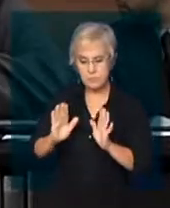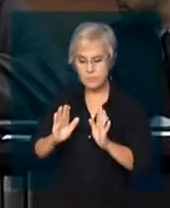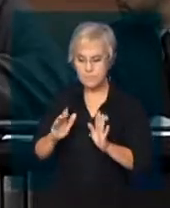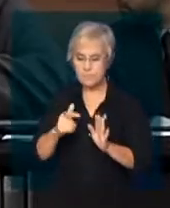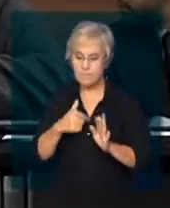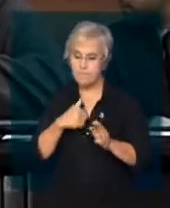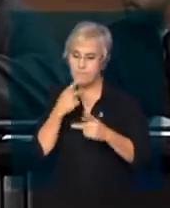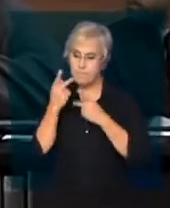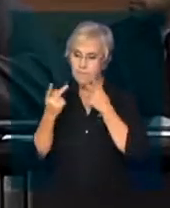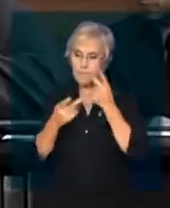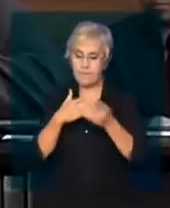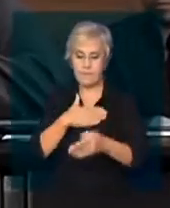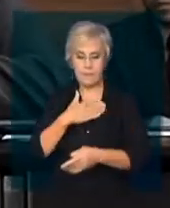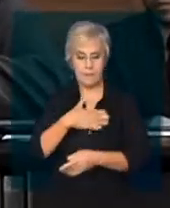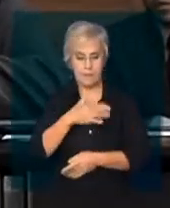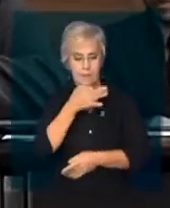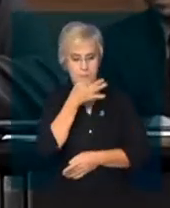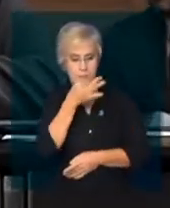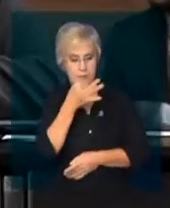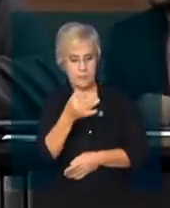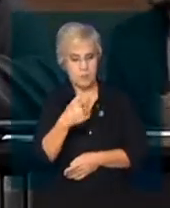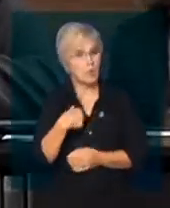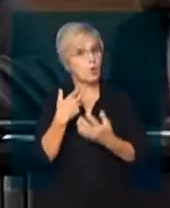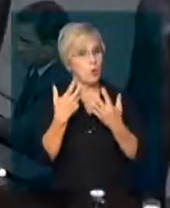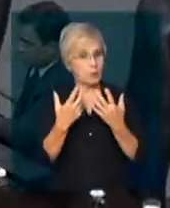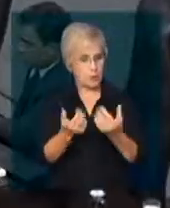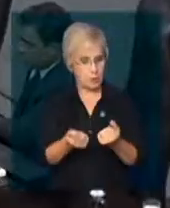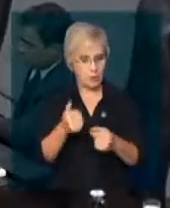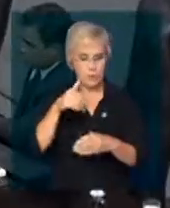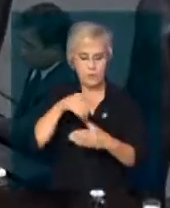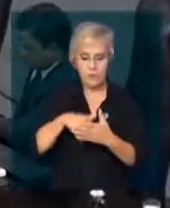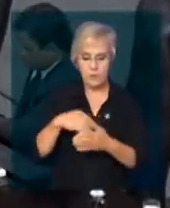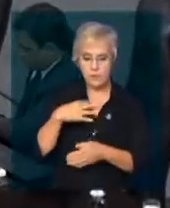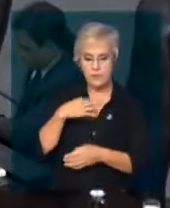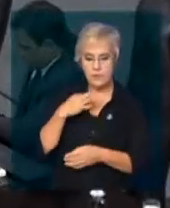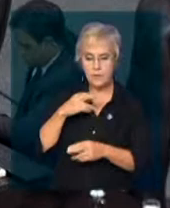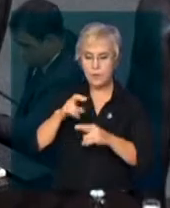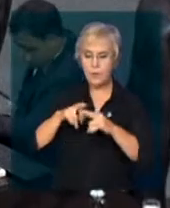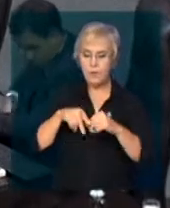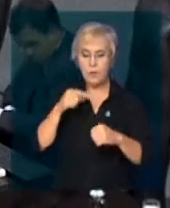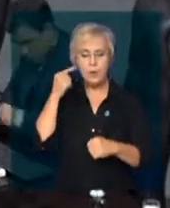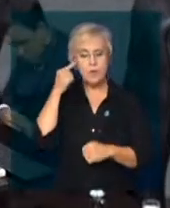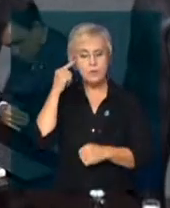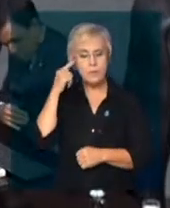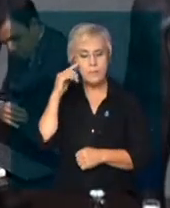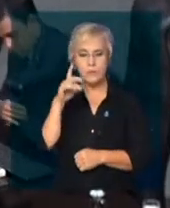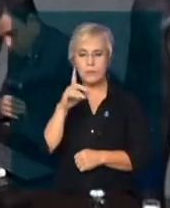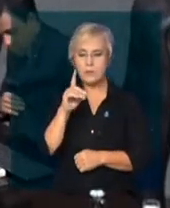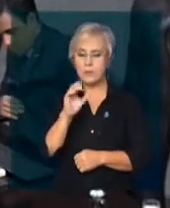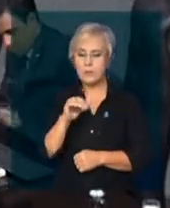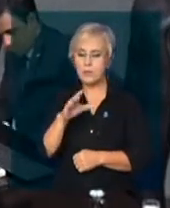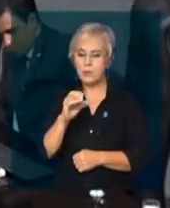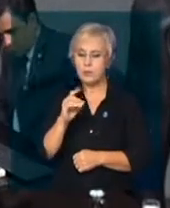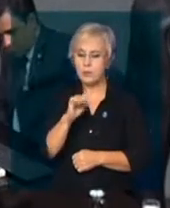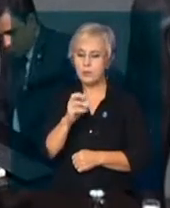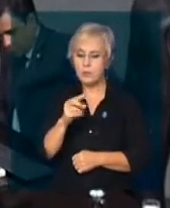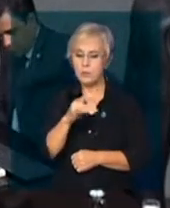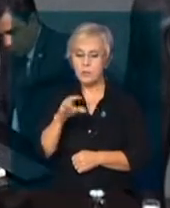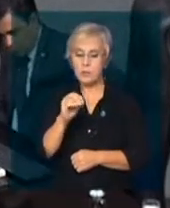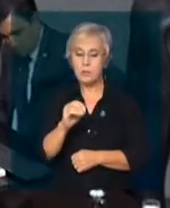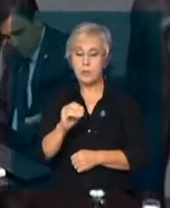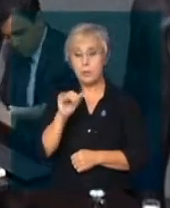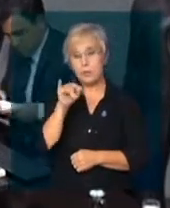partilhei da minha opinião de ser favorável ao voto facultativo pelo espírito democrático, de você não obrigar ninguém a votar quando não quer